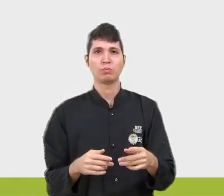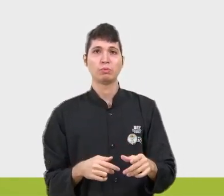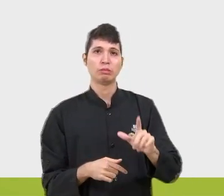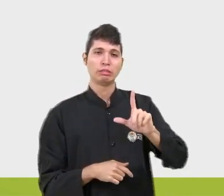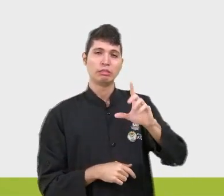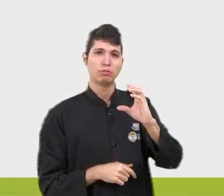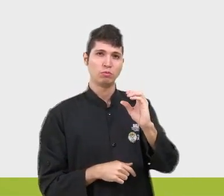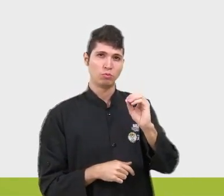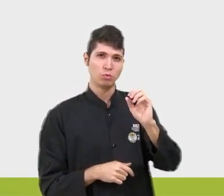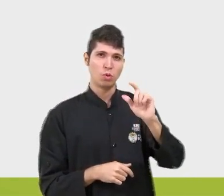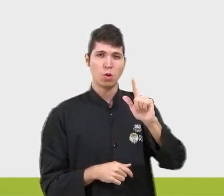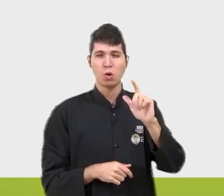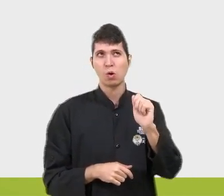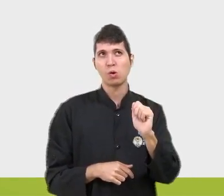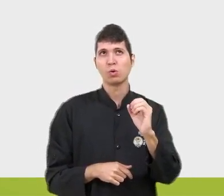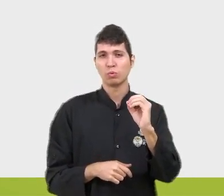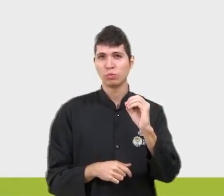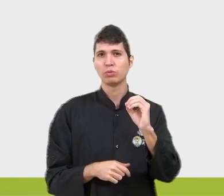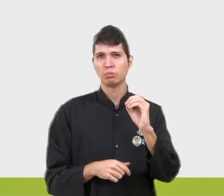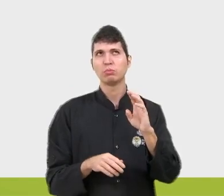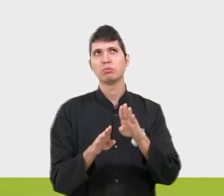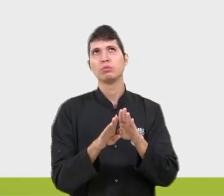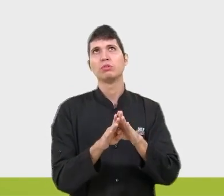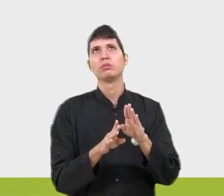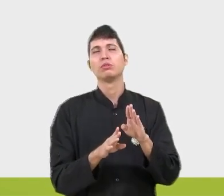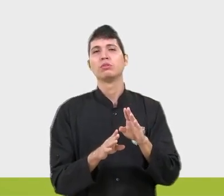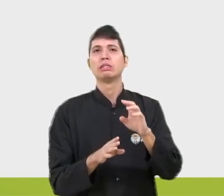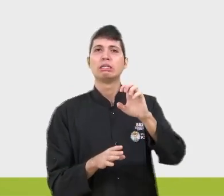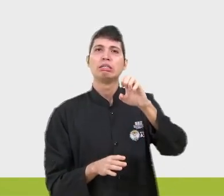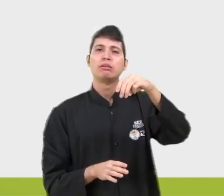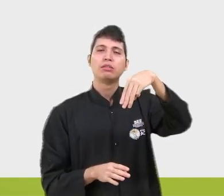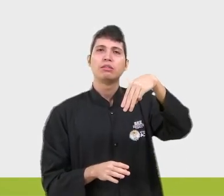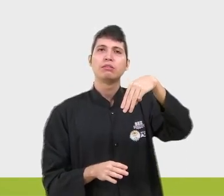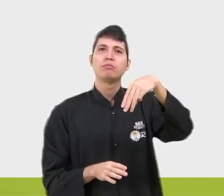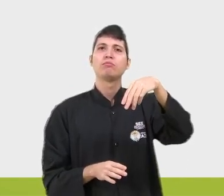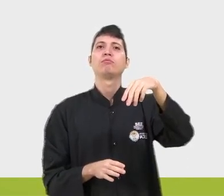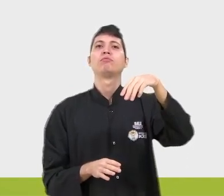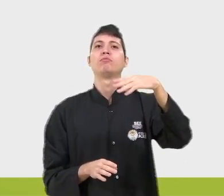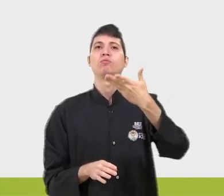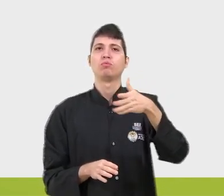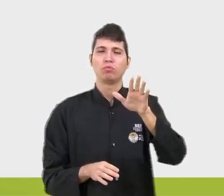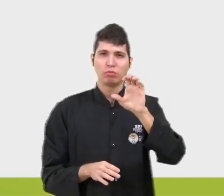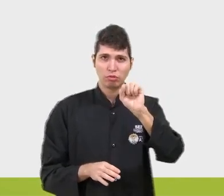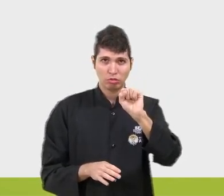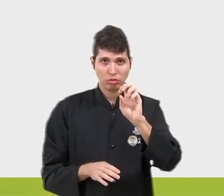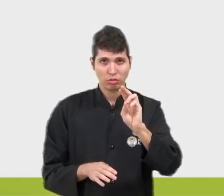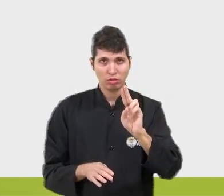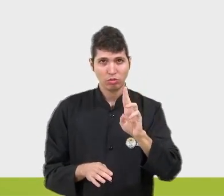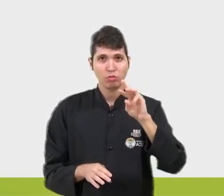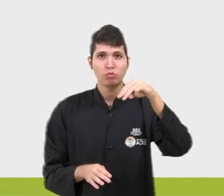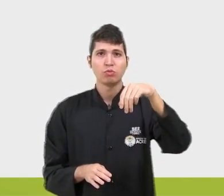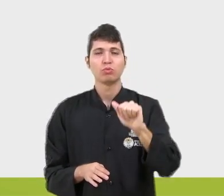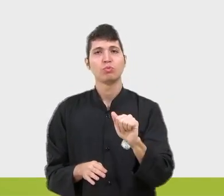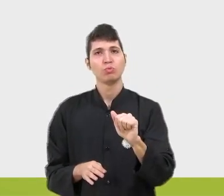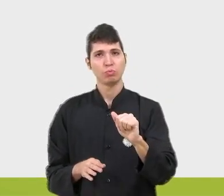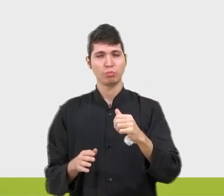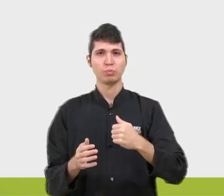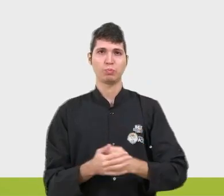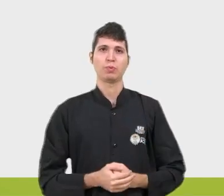em suma. Tem vários, né? Tem vários exemplos, mas hoje eu trouxe esse para vocês, tá